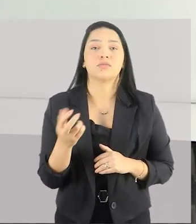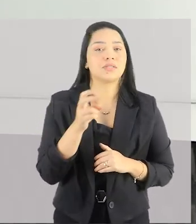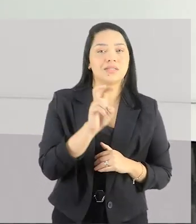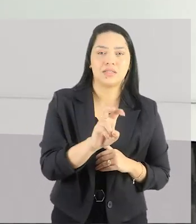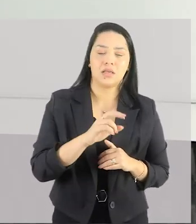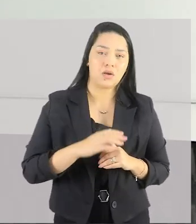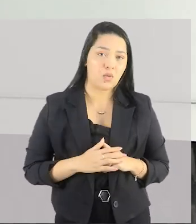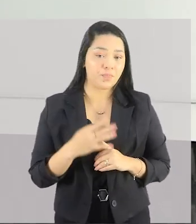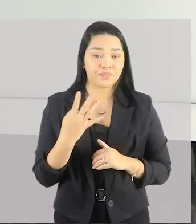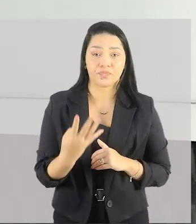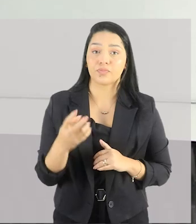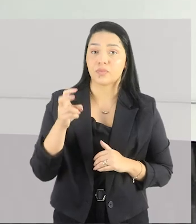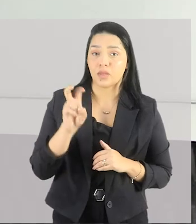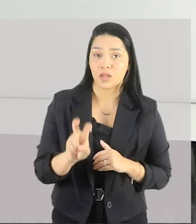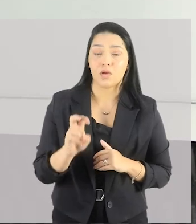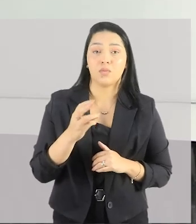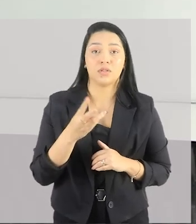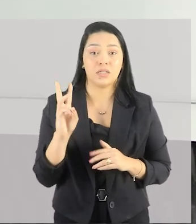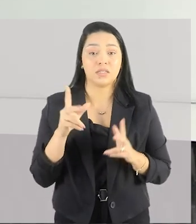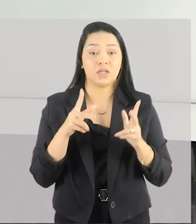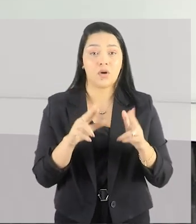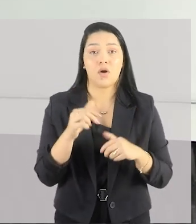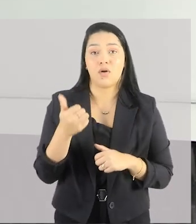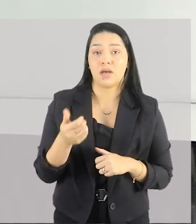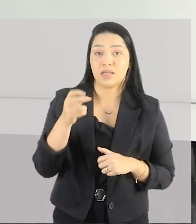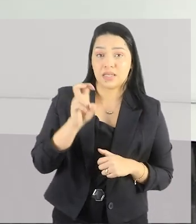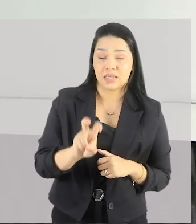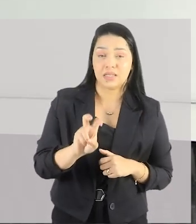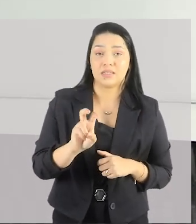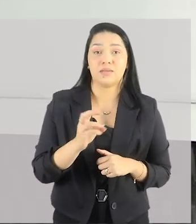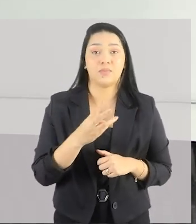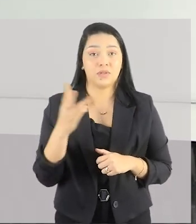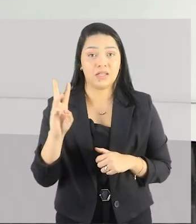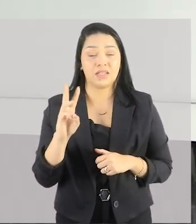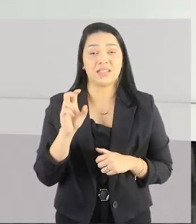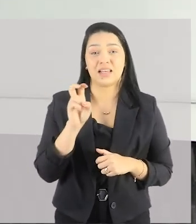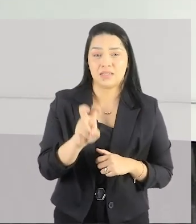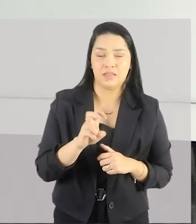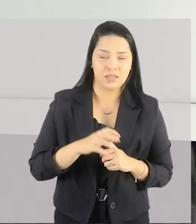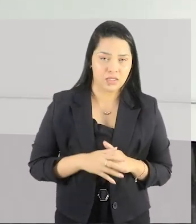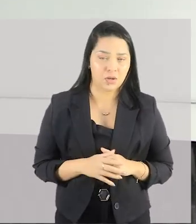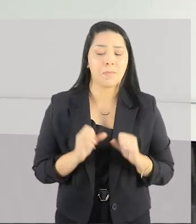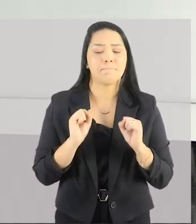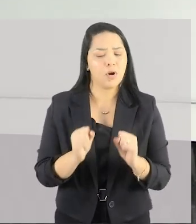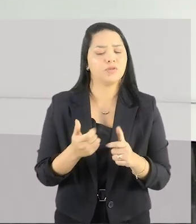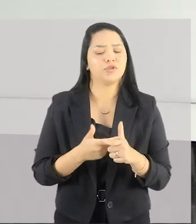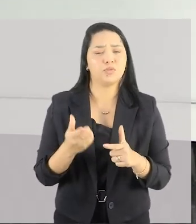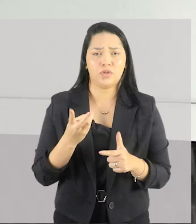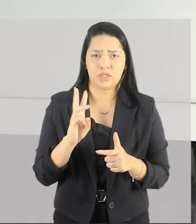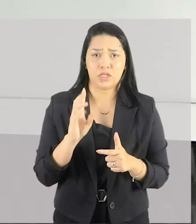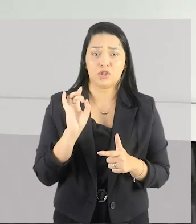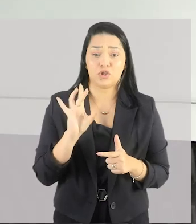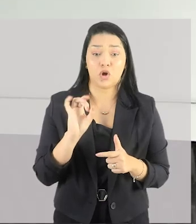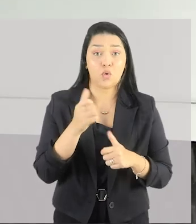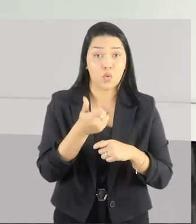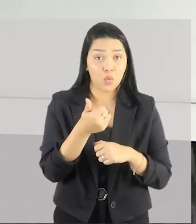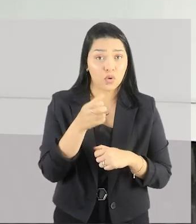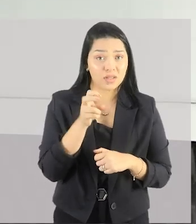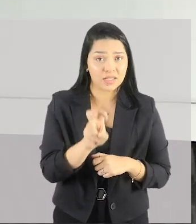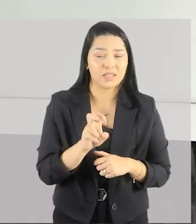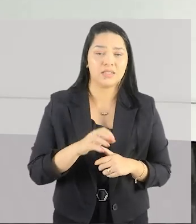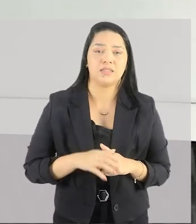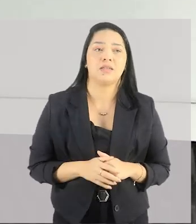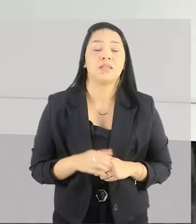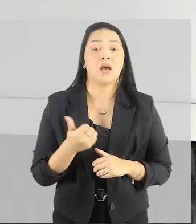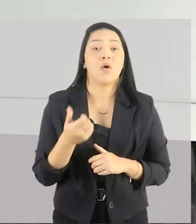aqui 45 por 3, 15, 15 por 3, 5. Ainda dá por 3. Só dá para dividir o 15, né, pessoal?